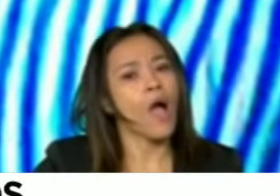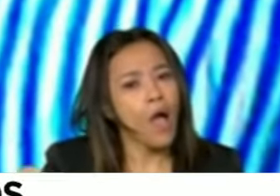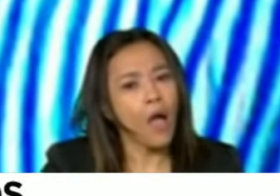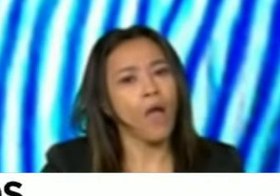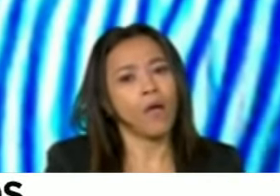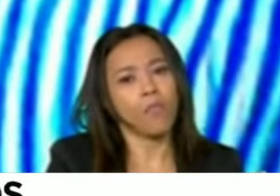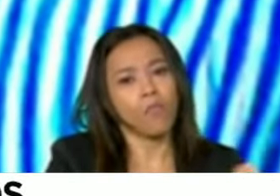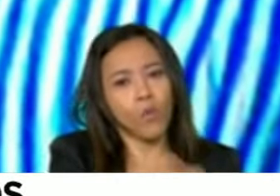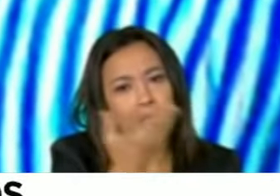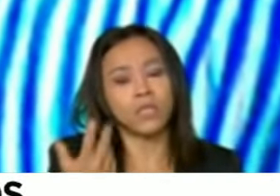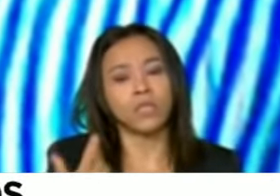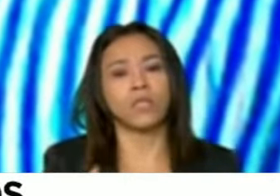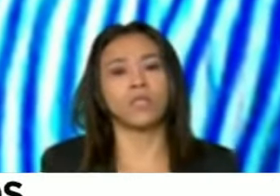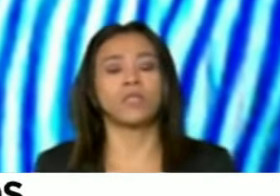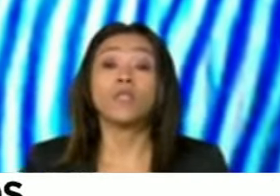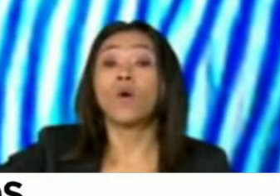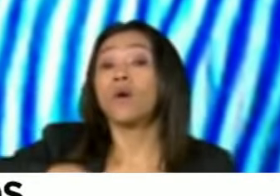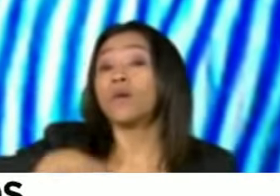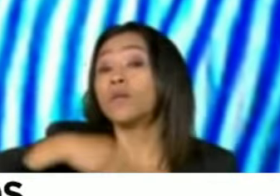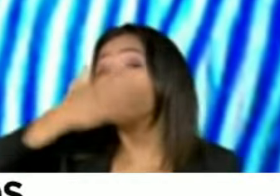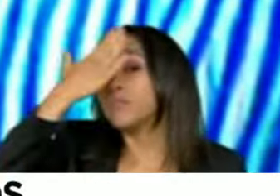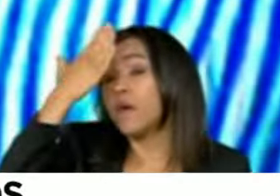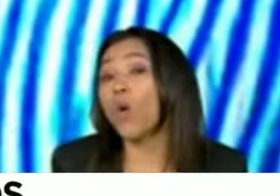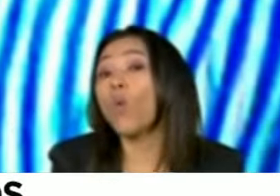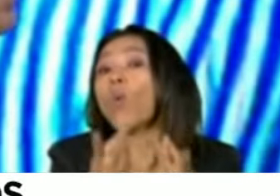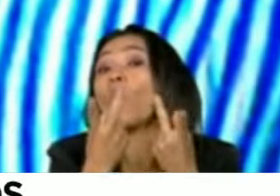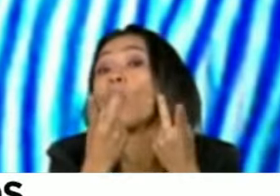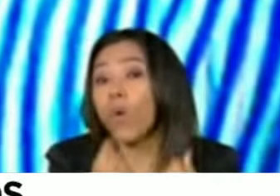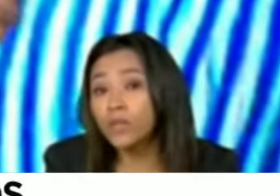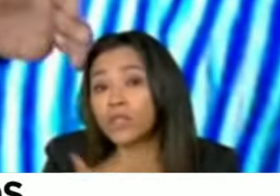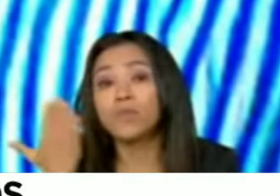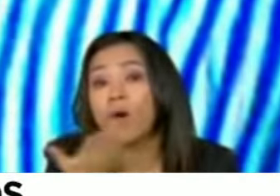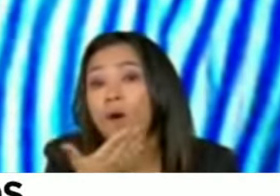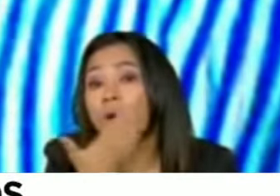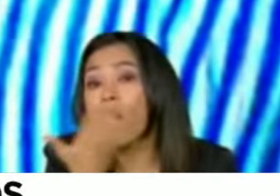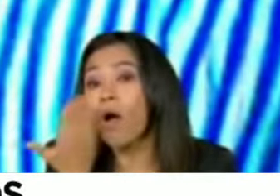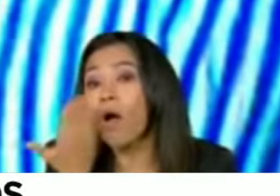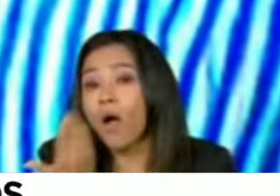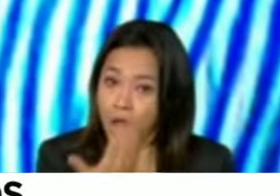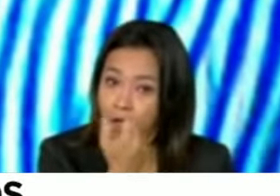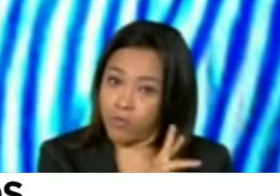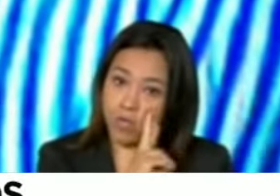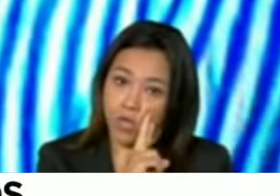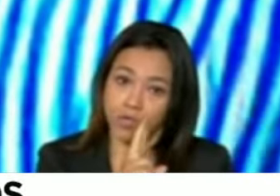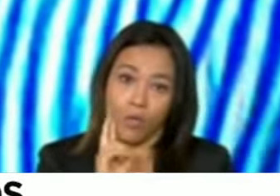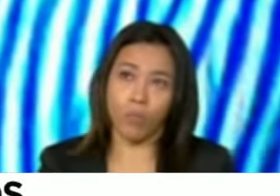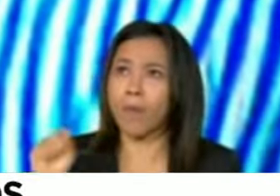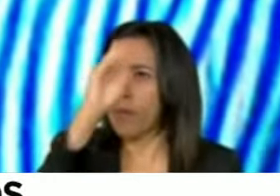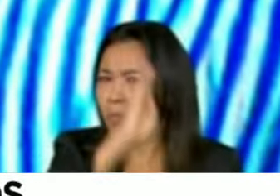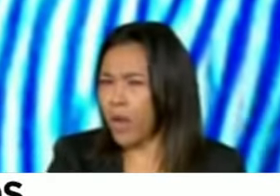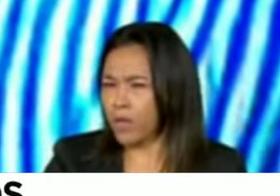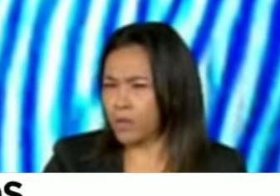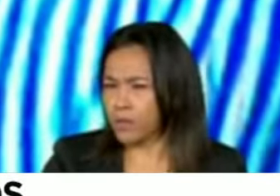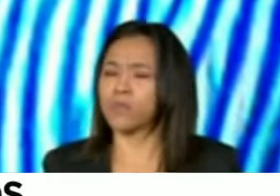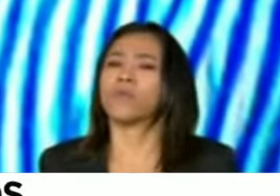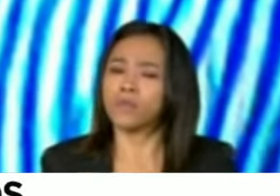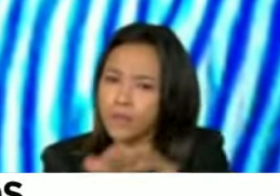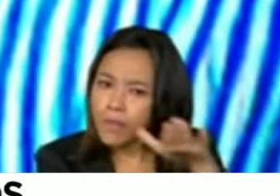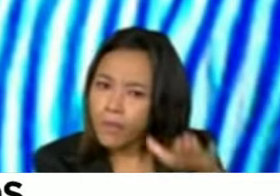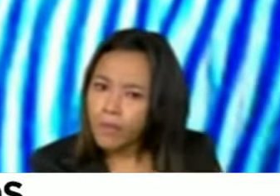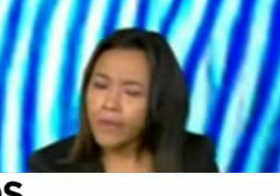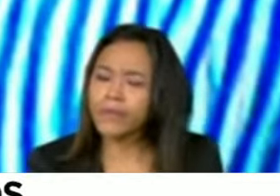consumo. Nós sabemos a quantidade de alimento que sobra nos restaurantes por esse país afora, nas empresas. E